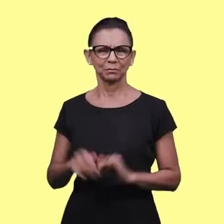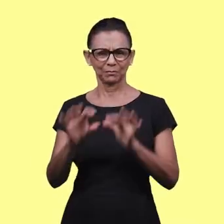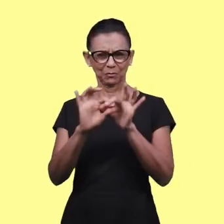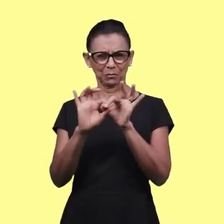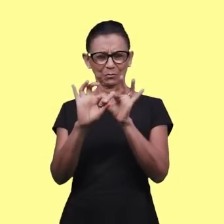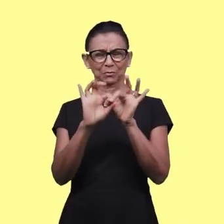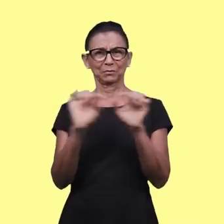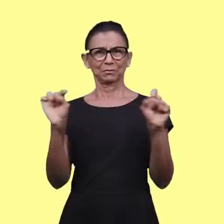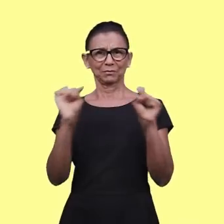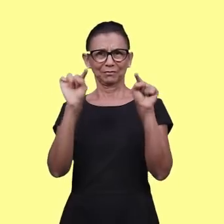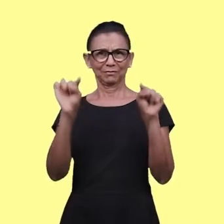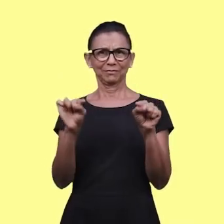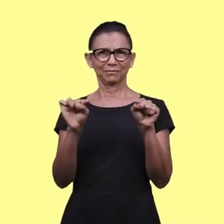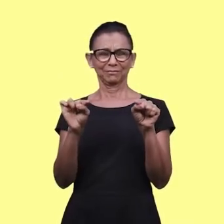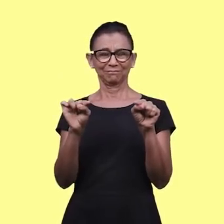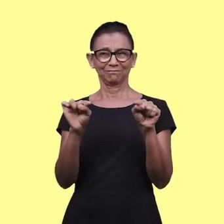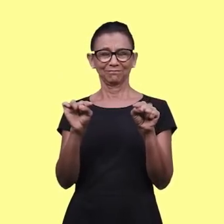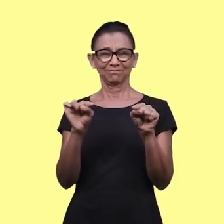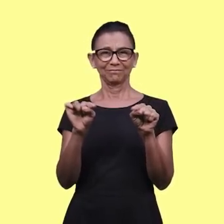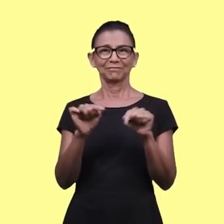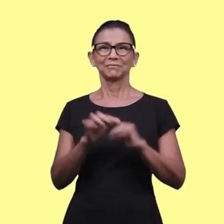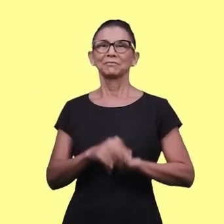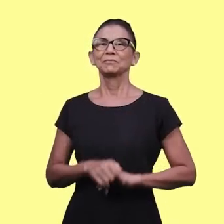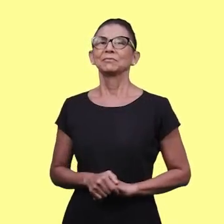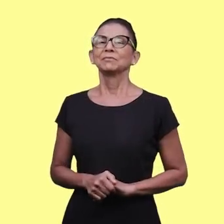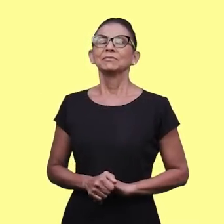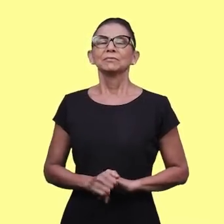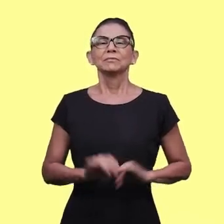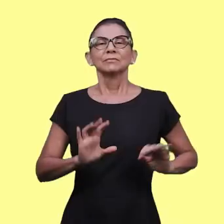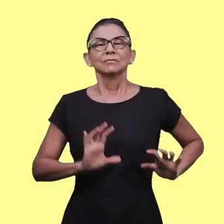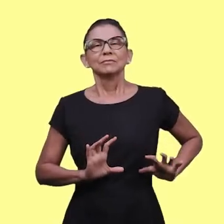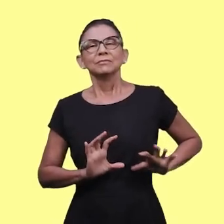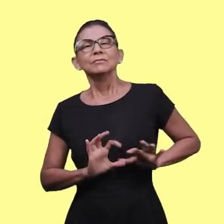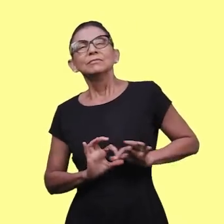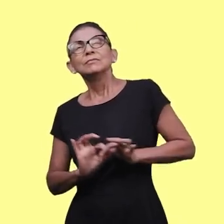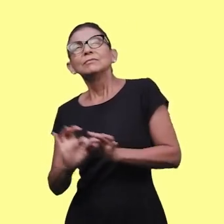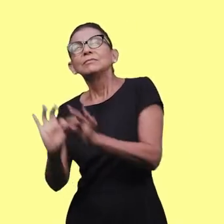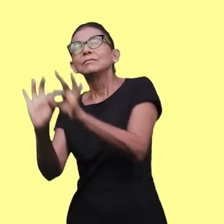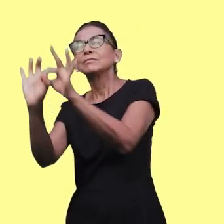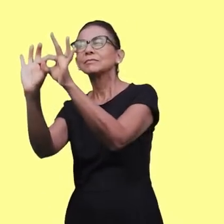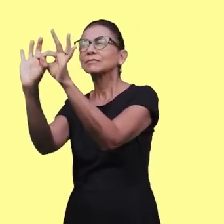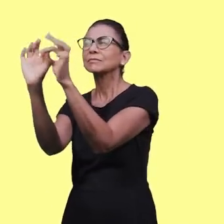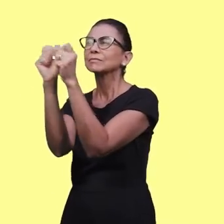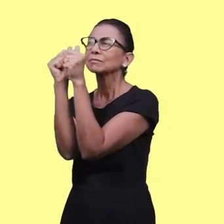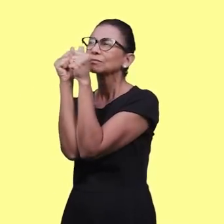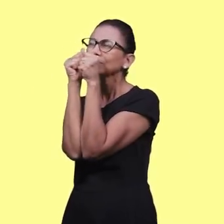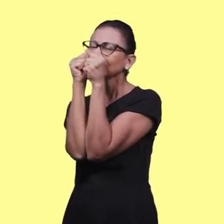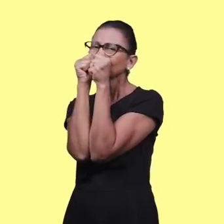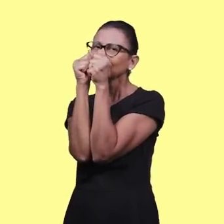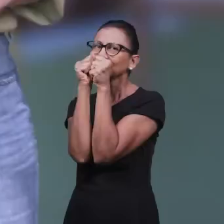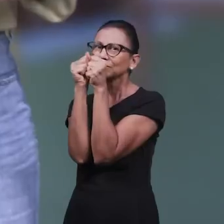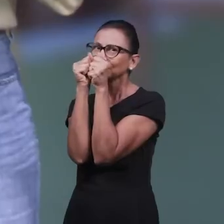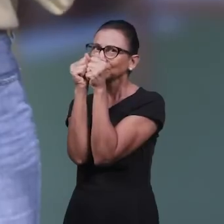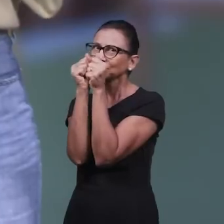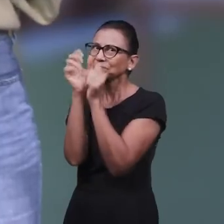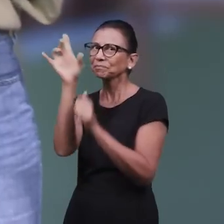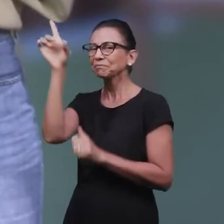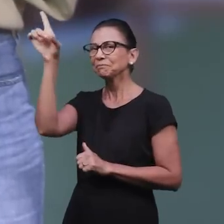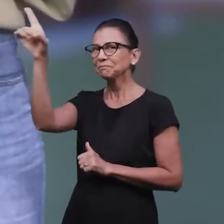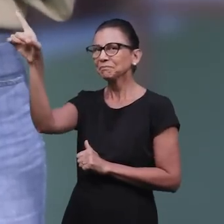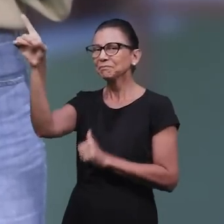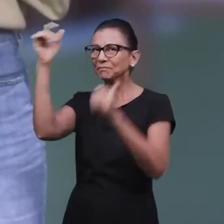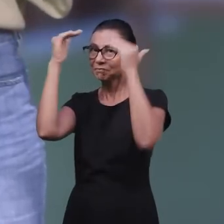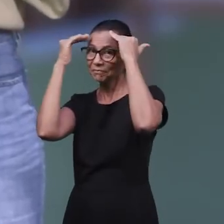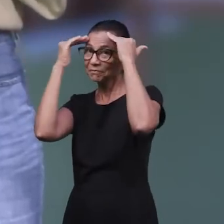vocês sabem? Comunhão é estar ligado, juntinho, é viver em união. A